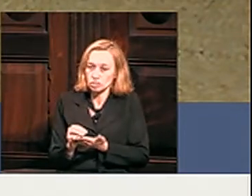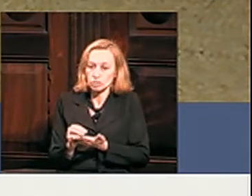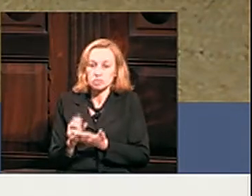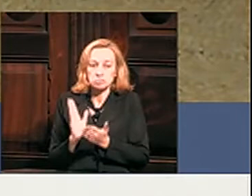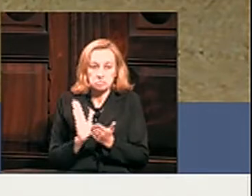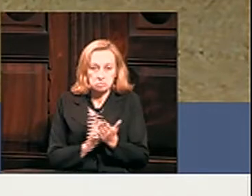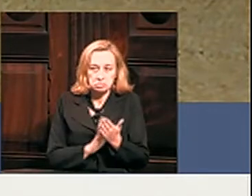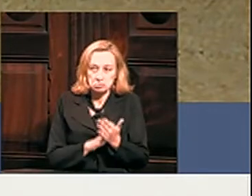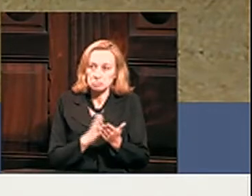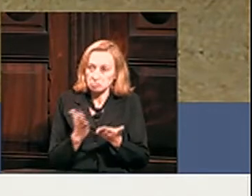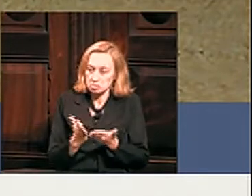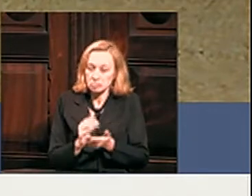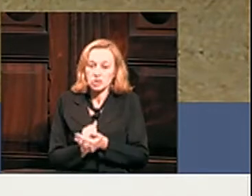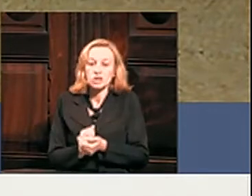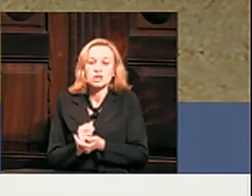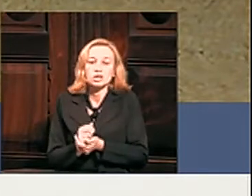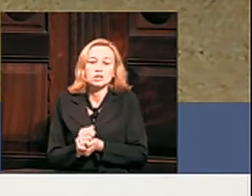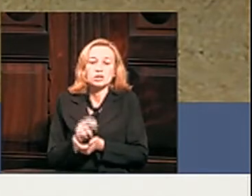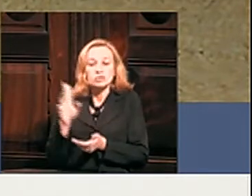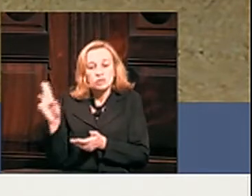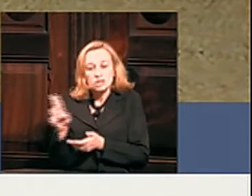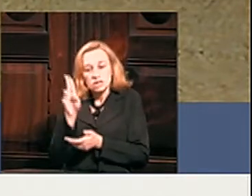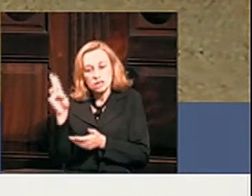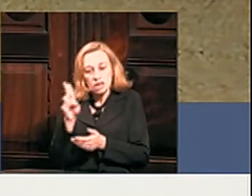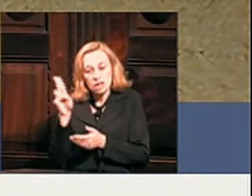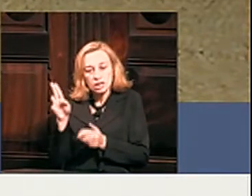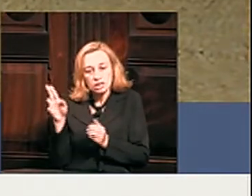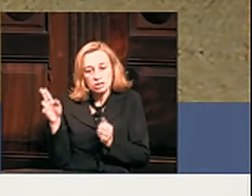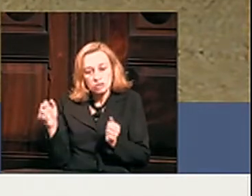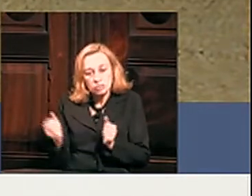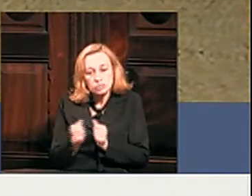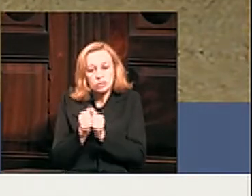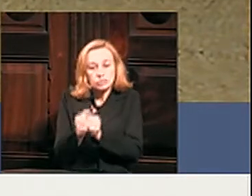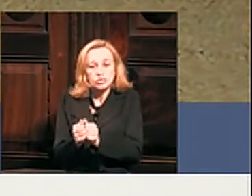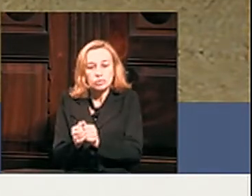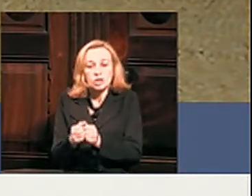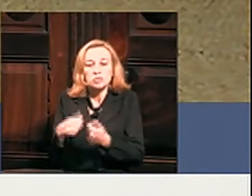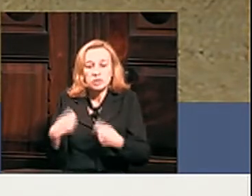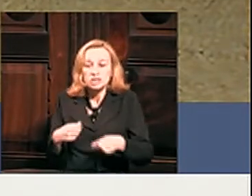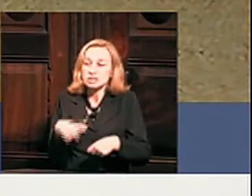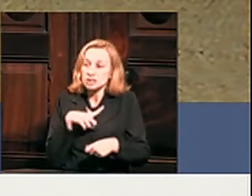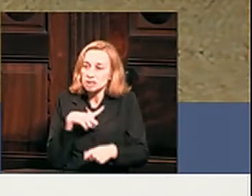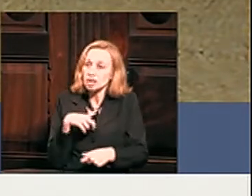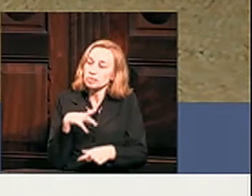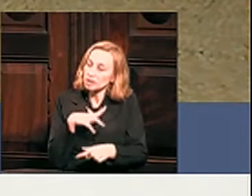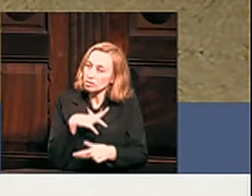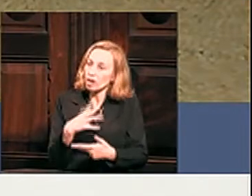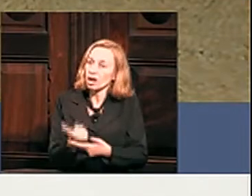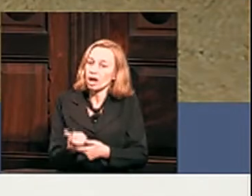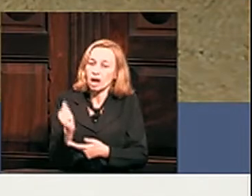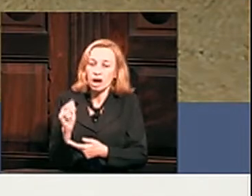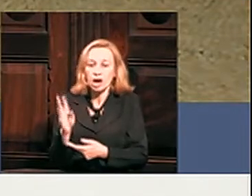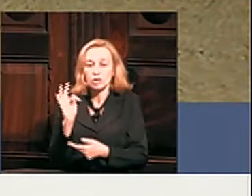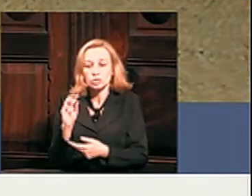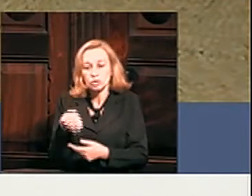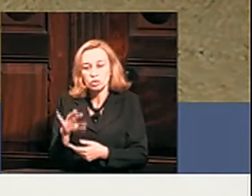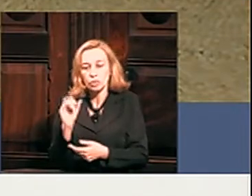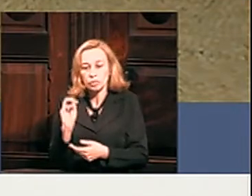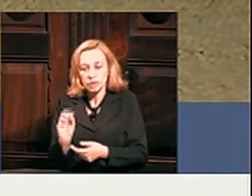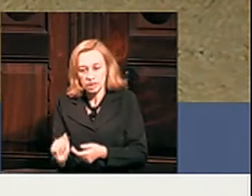universitário. Porque as instituições universitárias precisam dispor de autonomia científica, didática, de